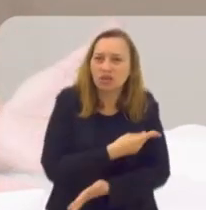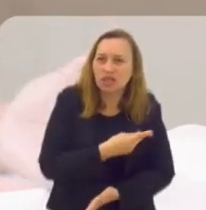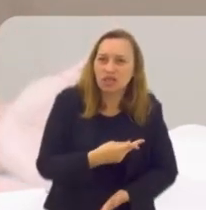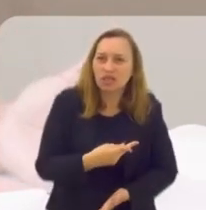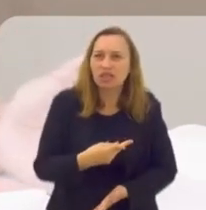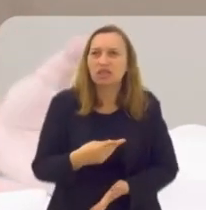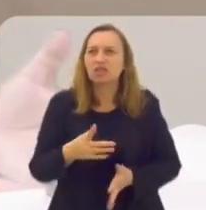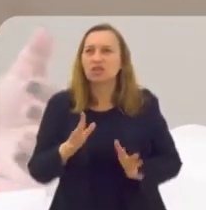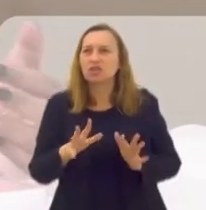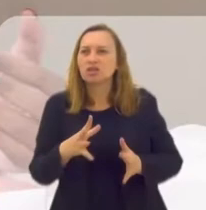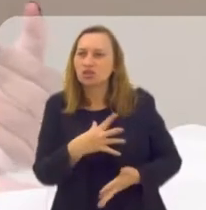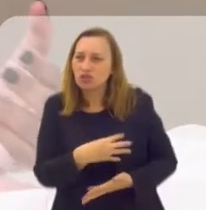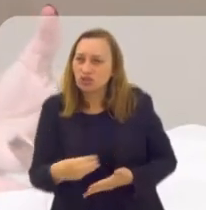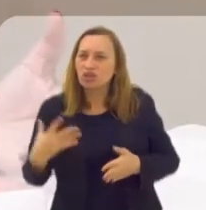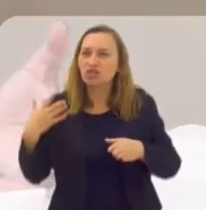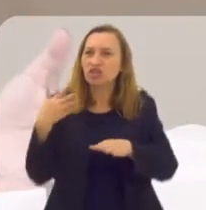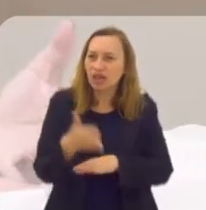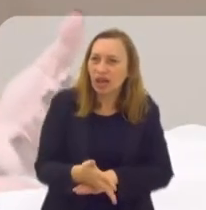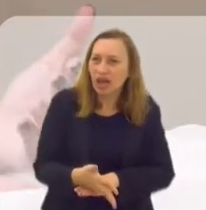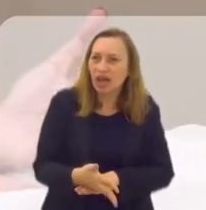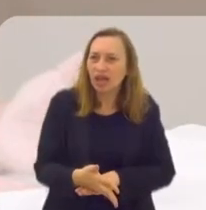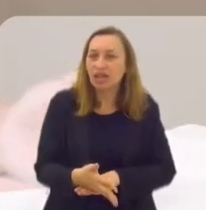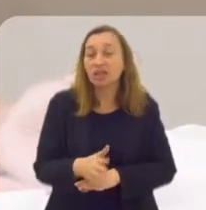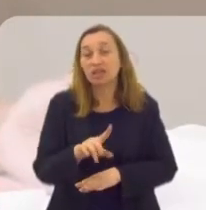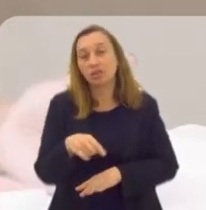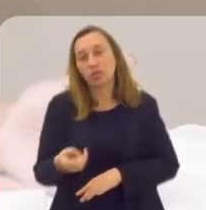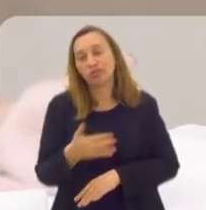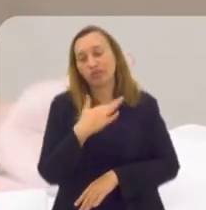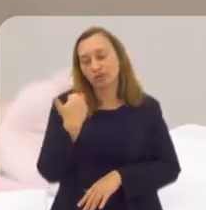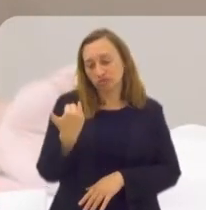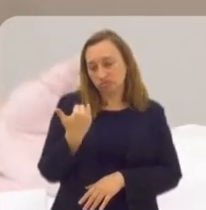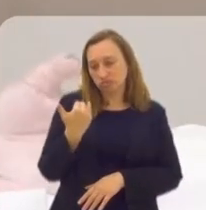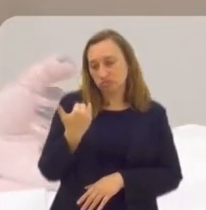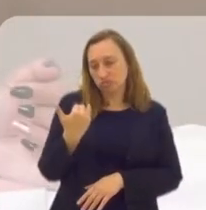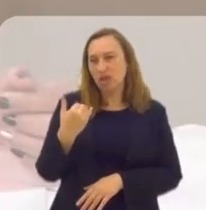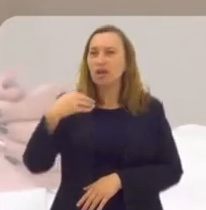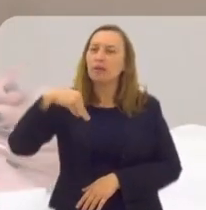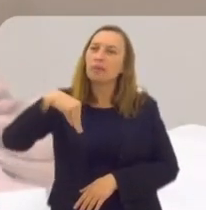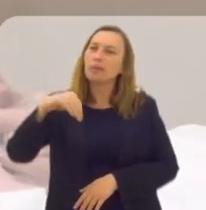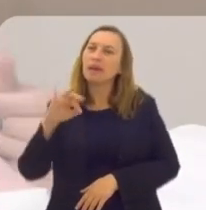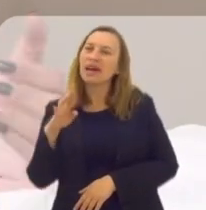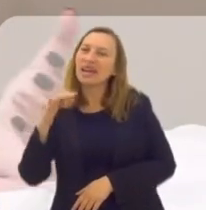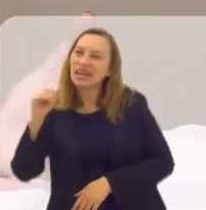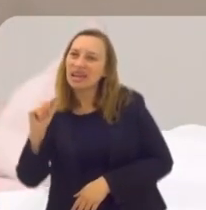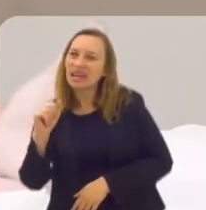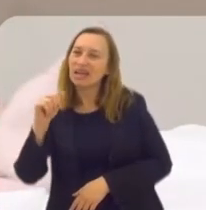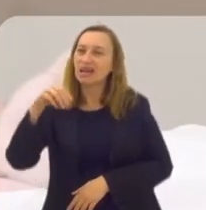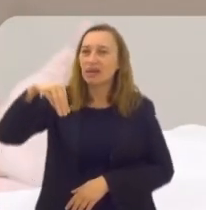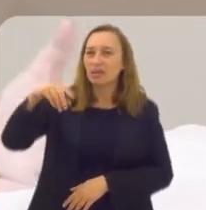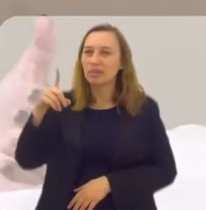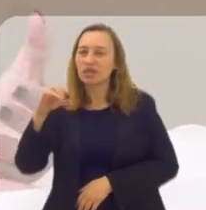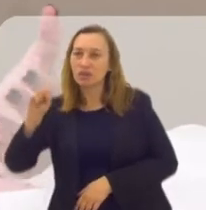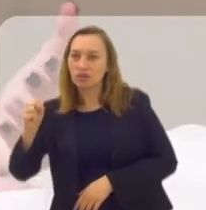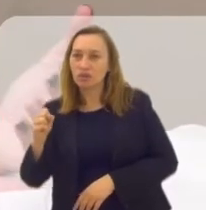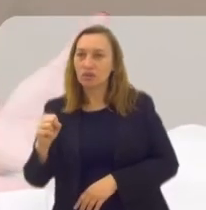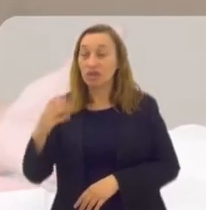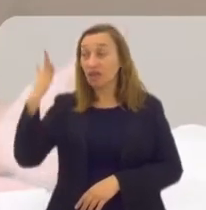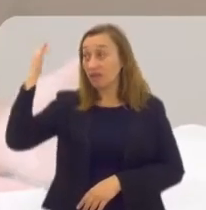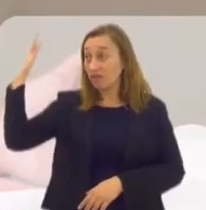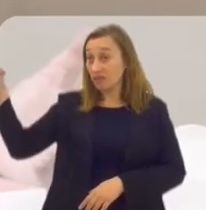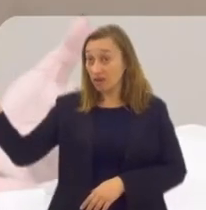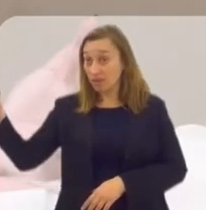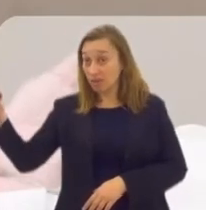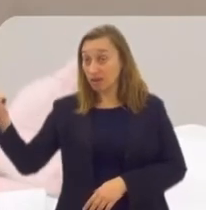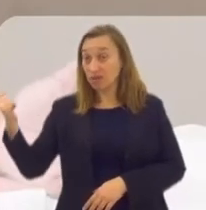queria estava acontecendo, os filhos chegaram e ele veio a falecer. E Marília Mendonça, no auge da